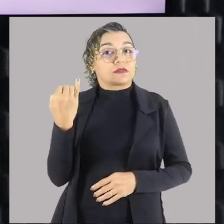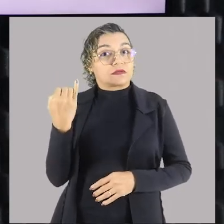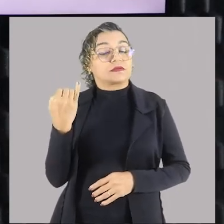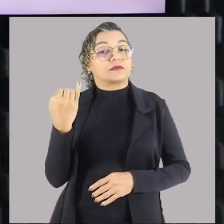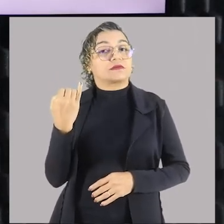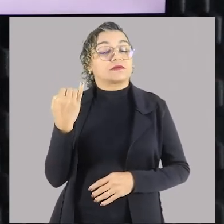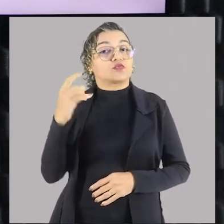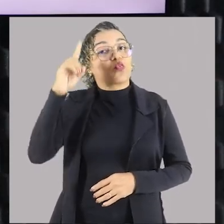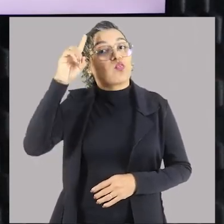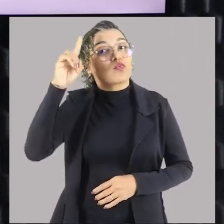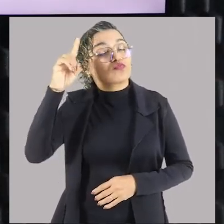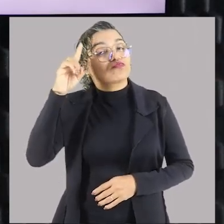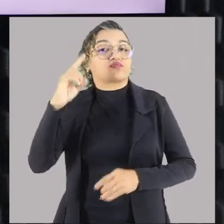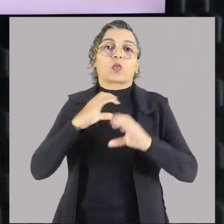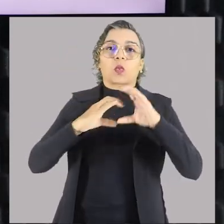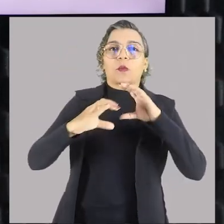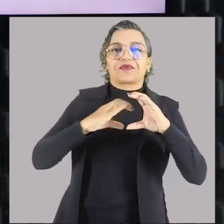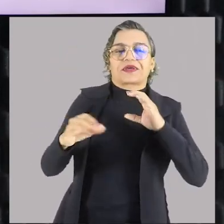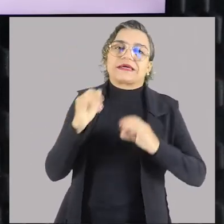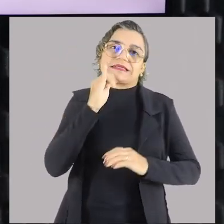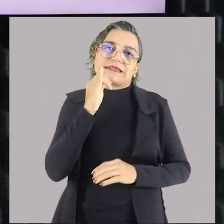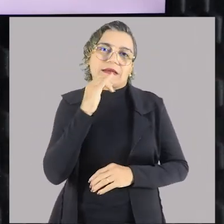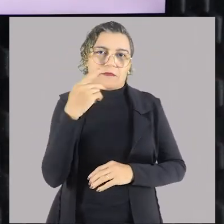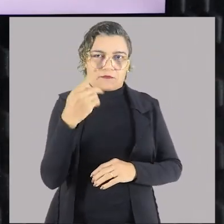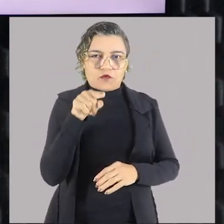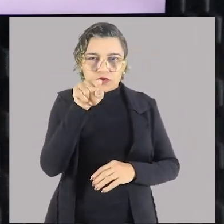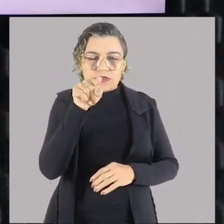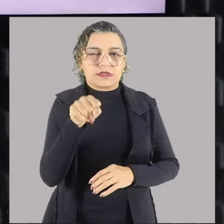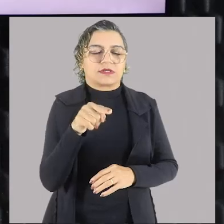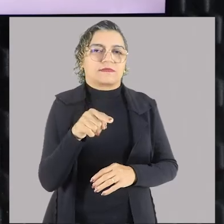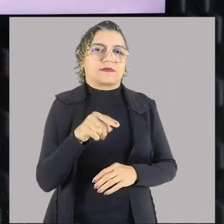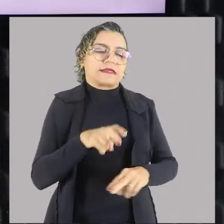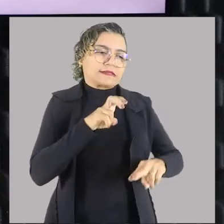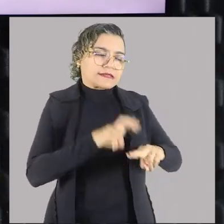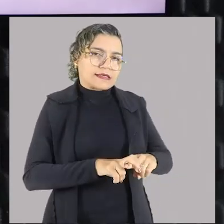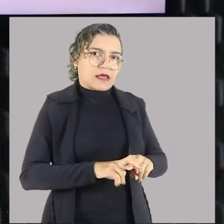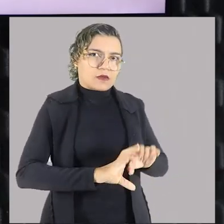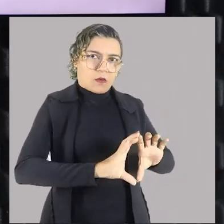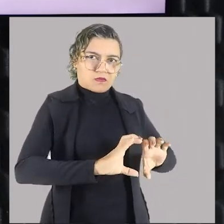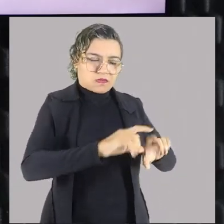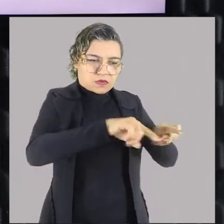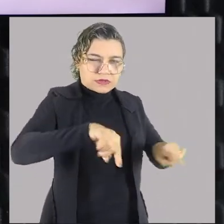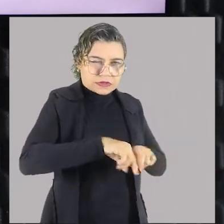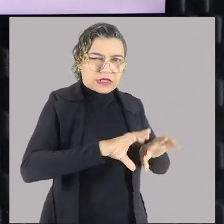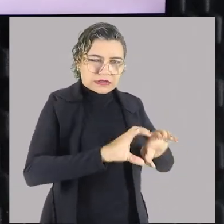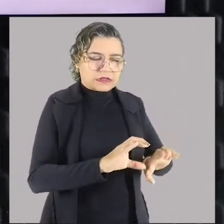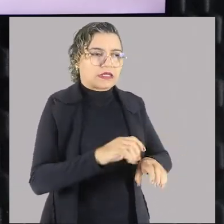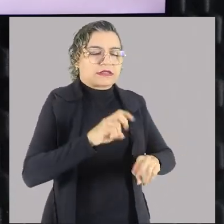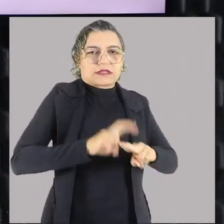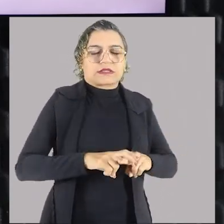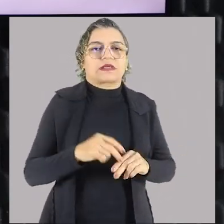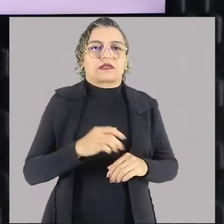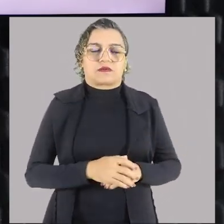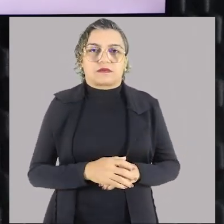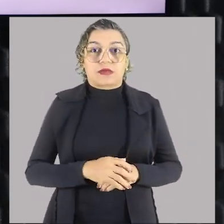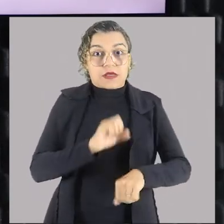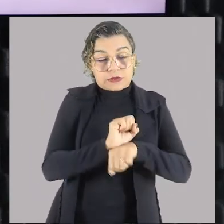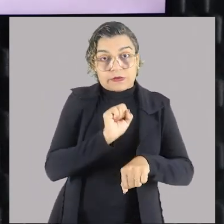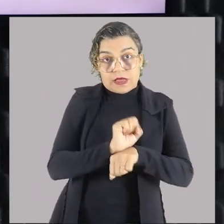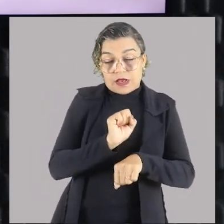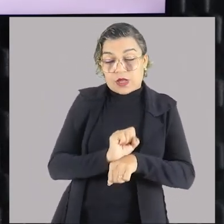comunicação cotidiana. Você está na sua sala, você está esperando o professor, ou você chega e encontra os seus colegas. O professor chega, ele